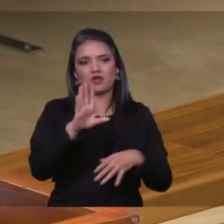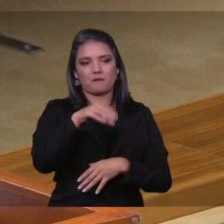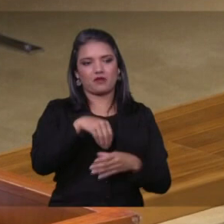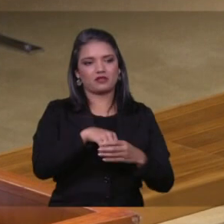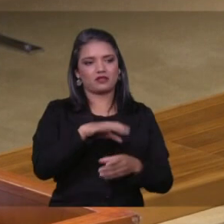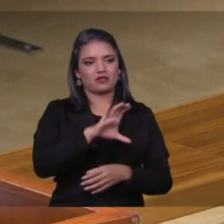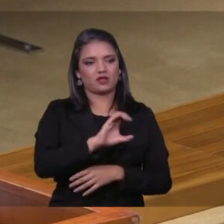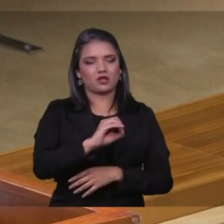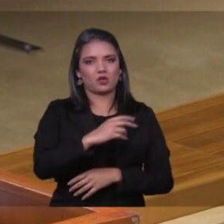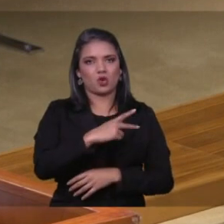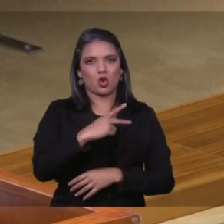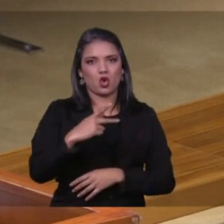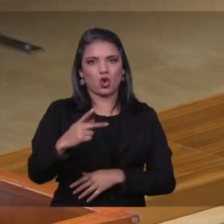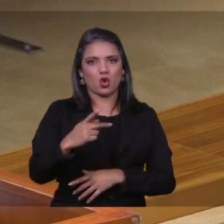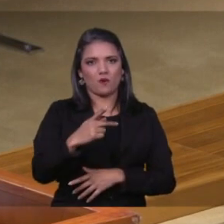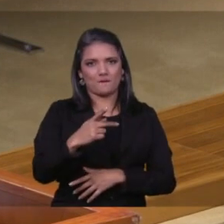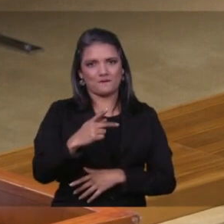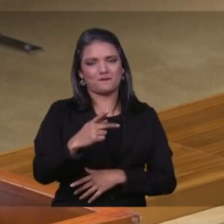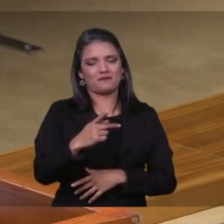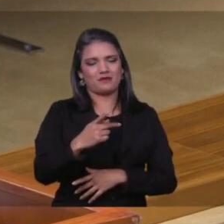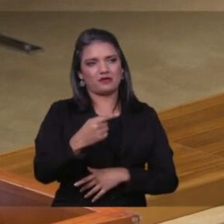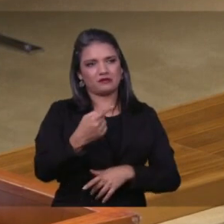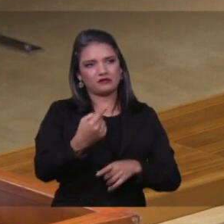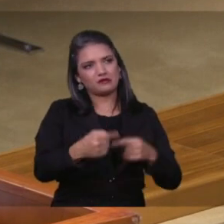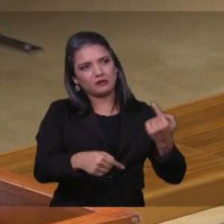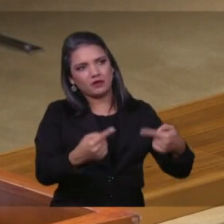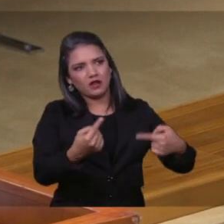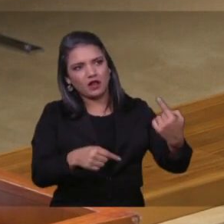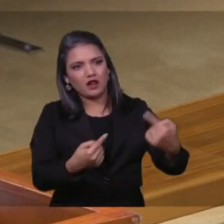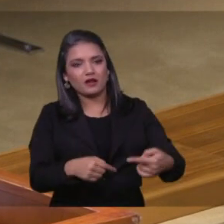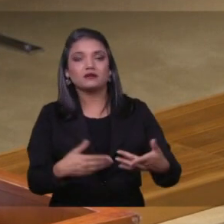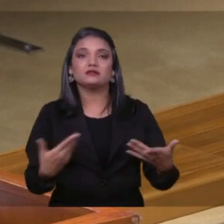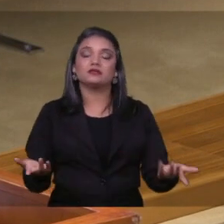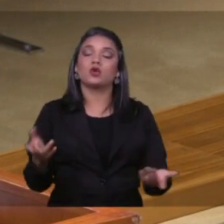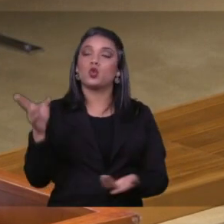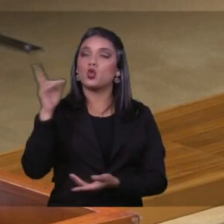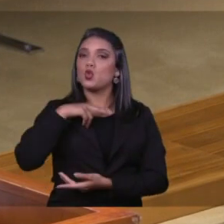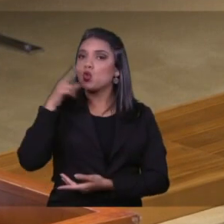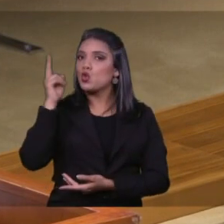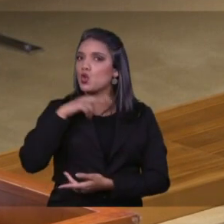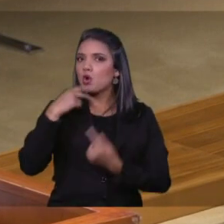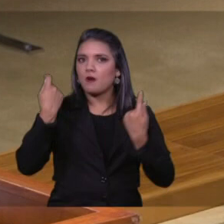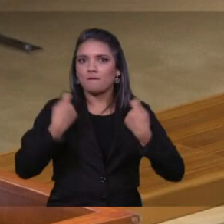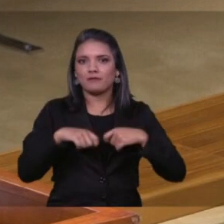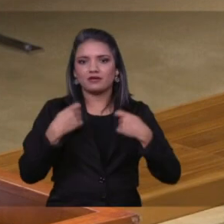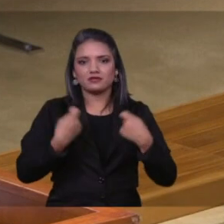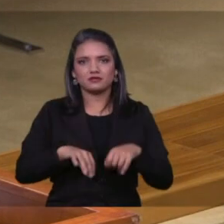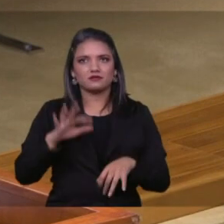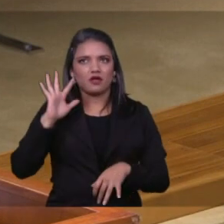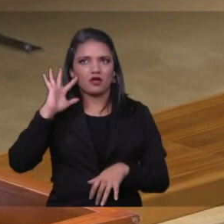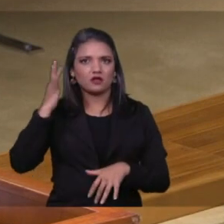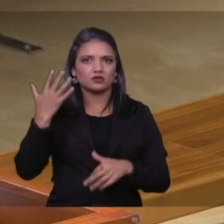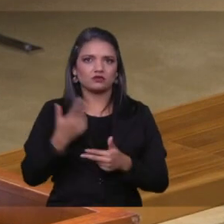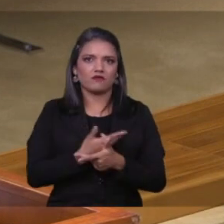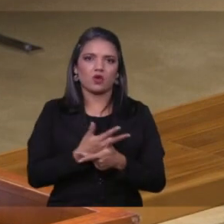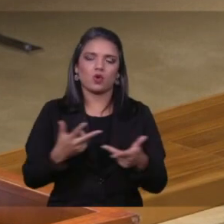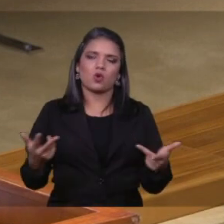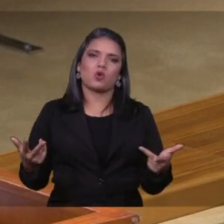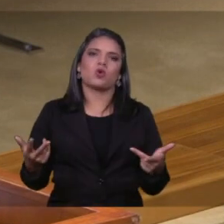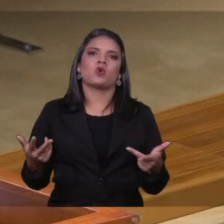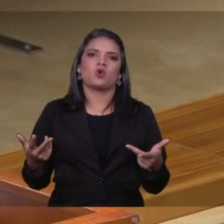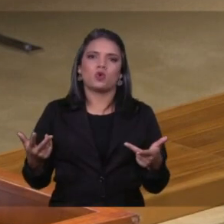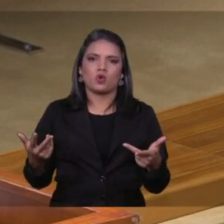recentemente encerrou-se. Portanto, é urgente cessar medidas sazonais, esporádicas e que têm